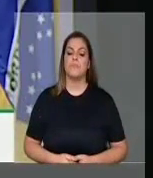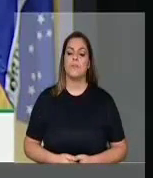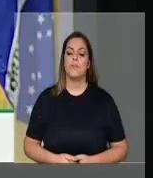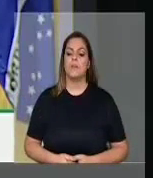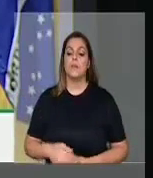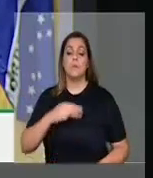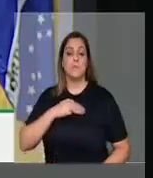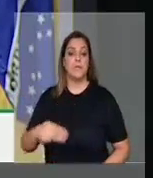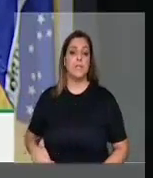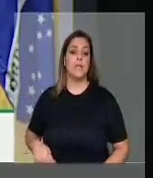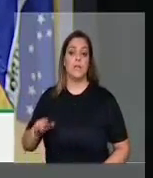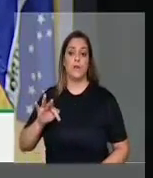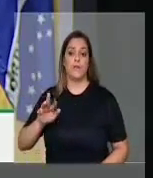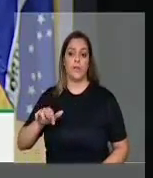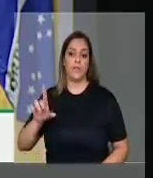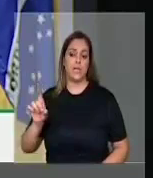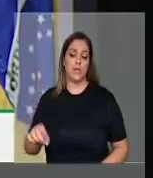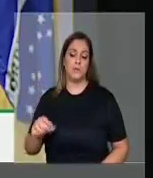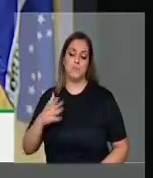quando,